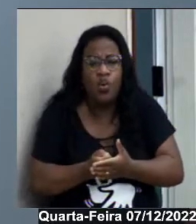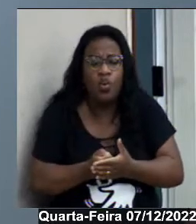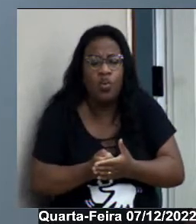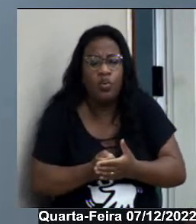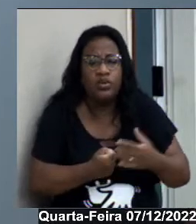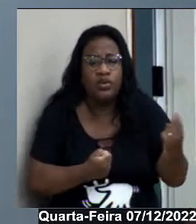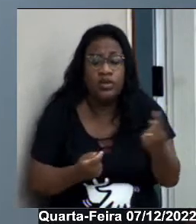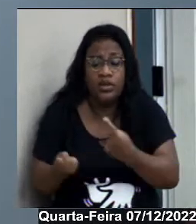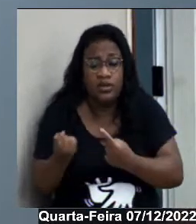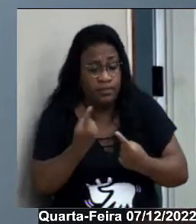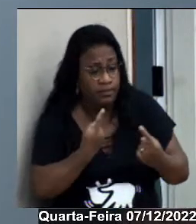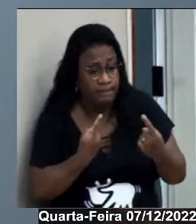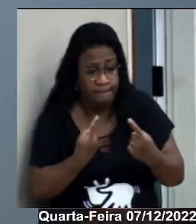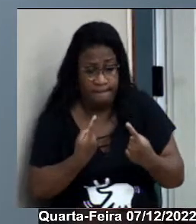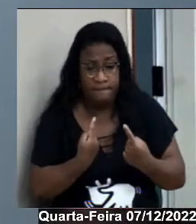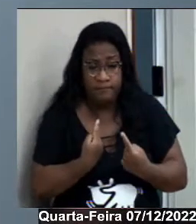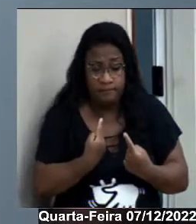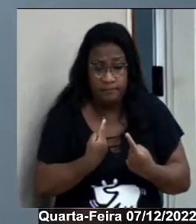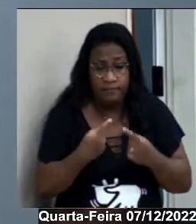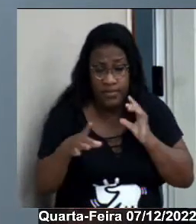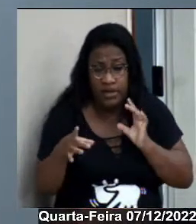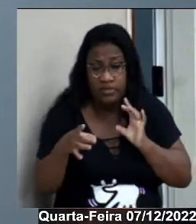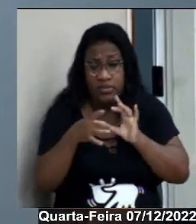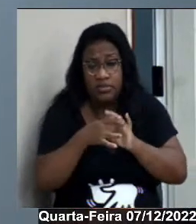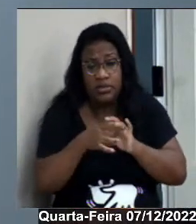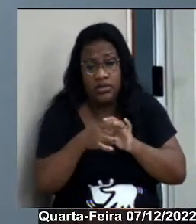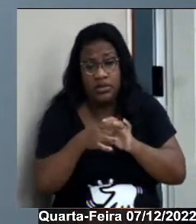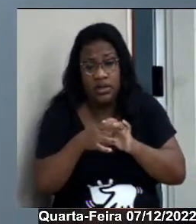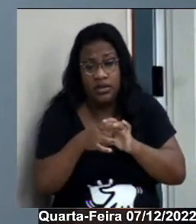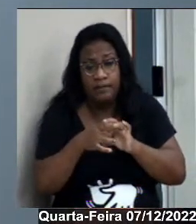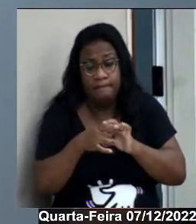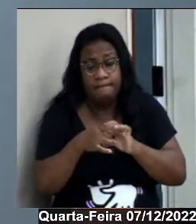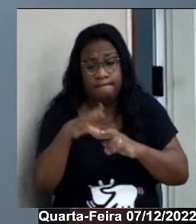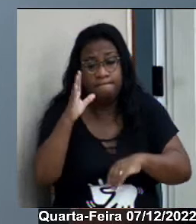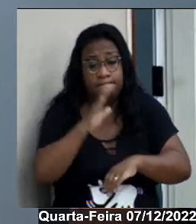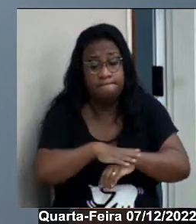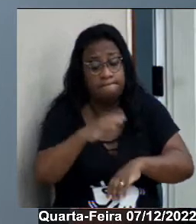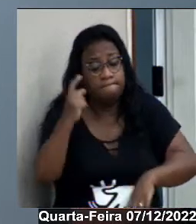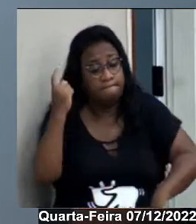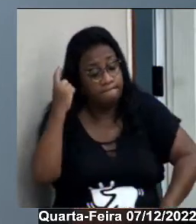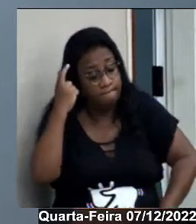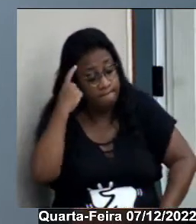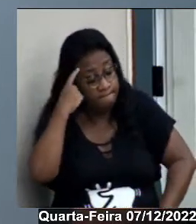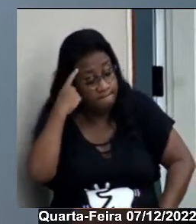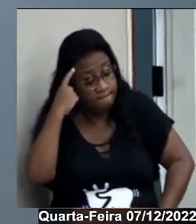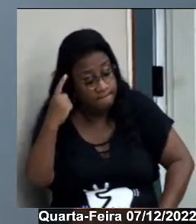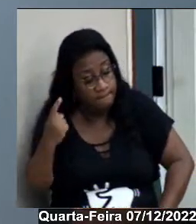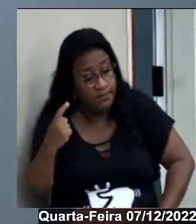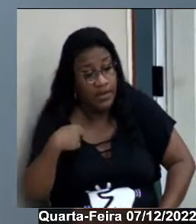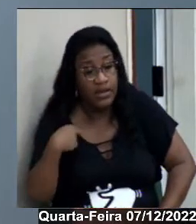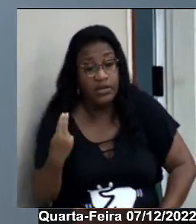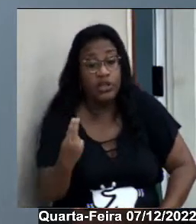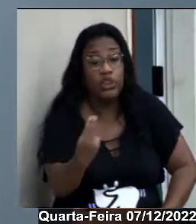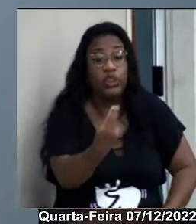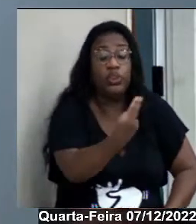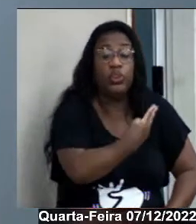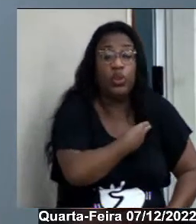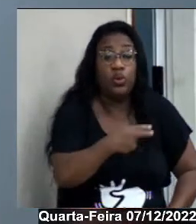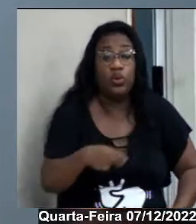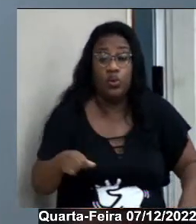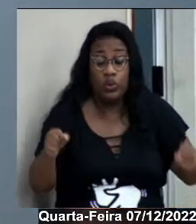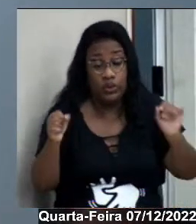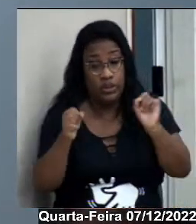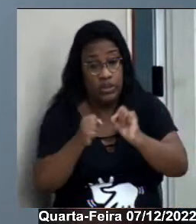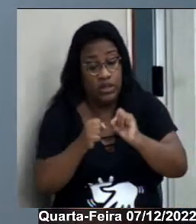procurarem cidades para fazer parceria. É muito comum. Mas a minha ideia era diferente. A minha ideia era nós fazermos. Porque